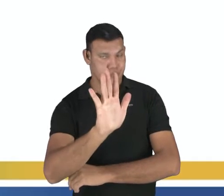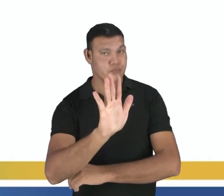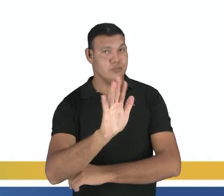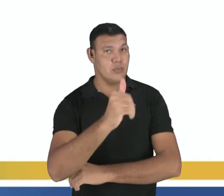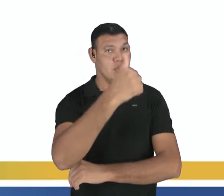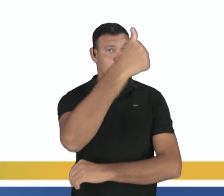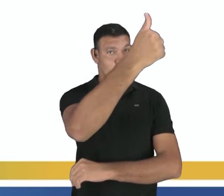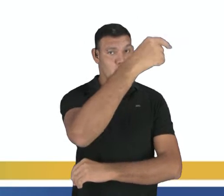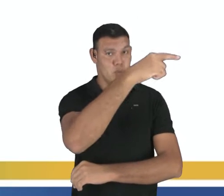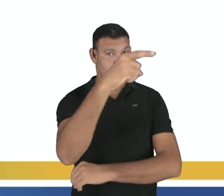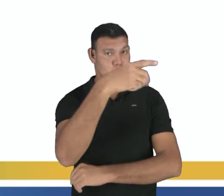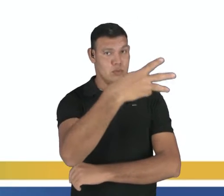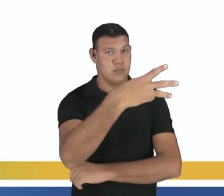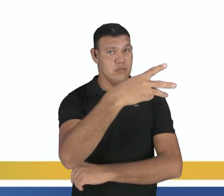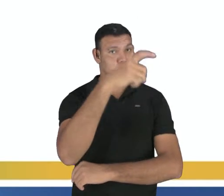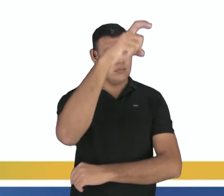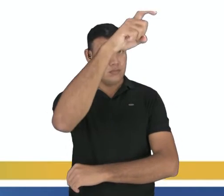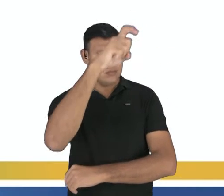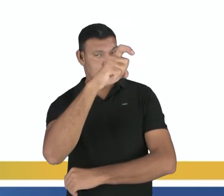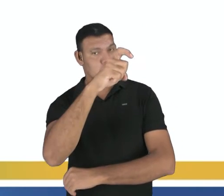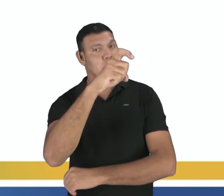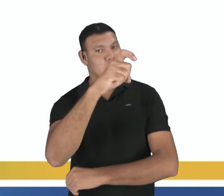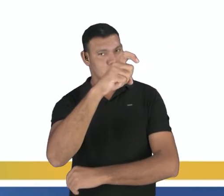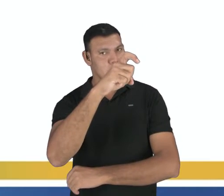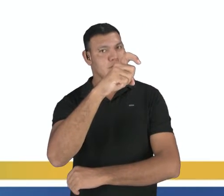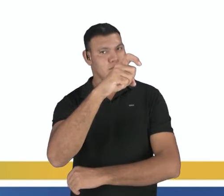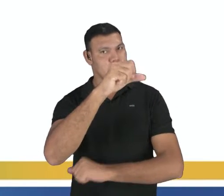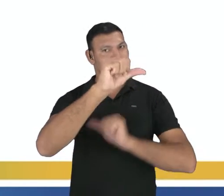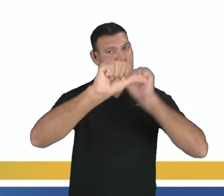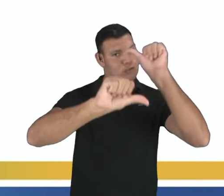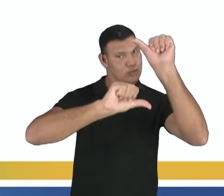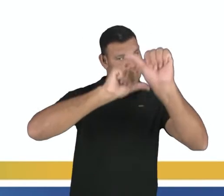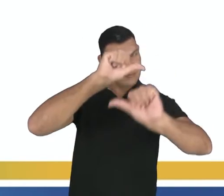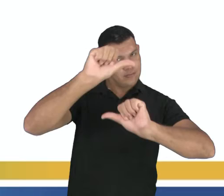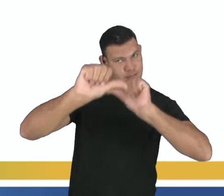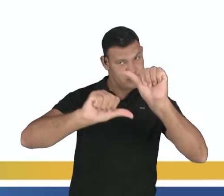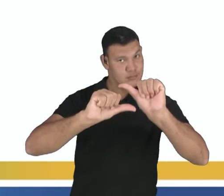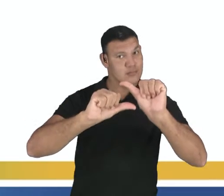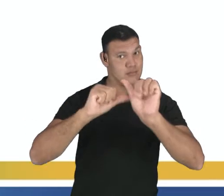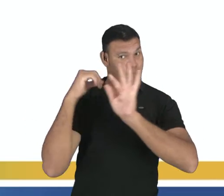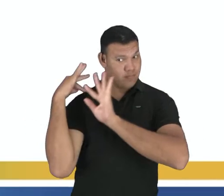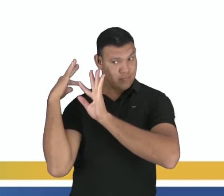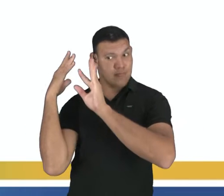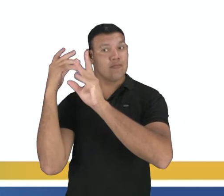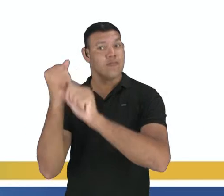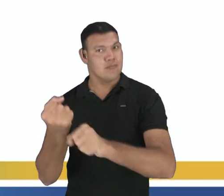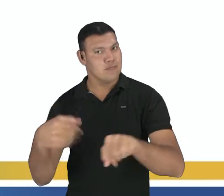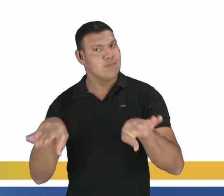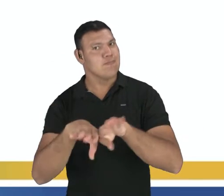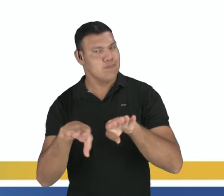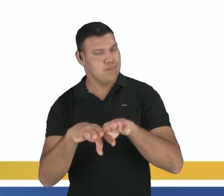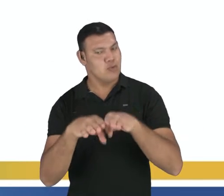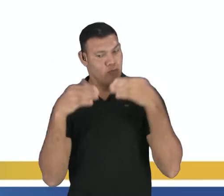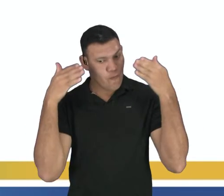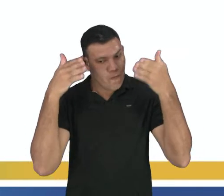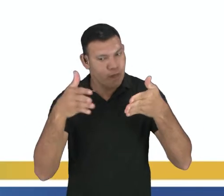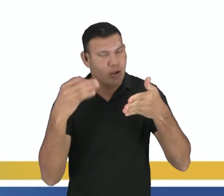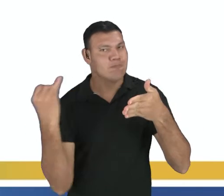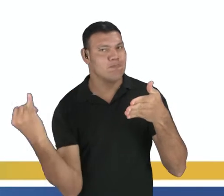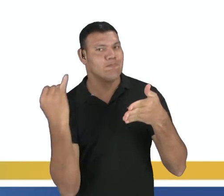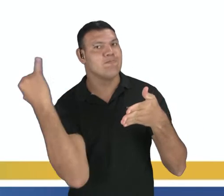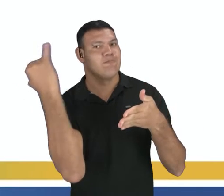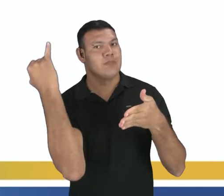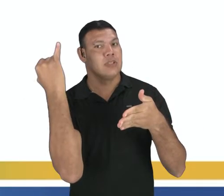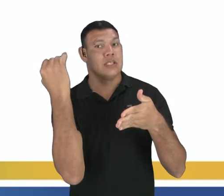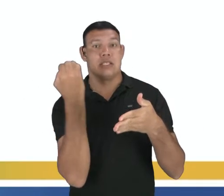x igual a 81, na verdade e aí vale recapitular aqui, também outro ponto importante, quando